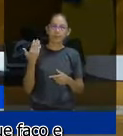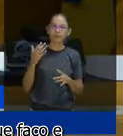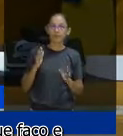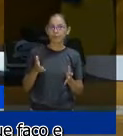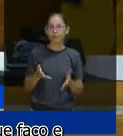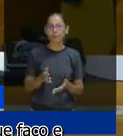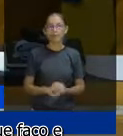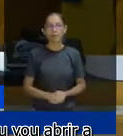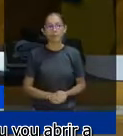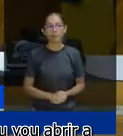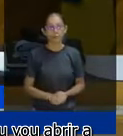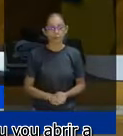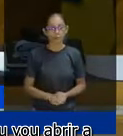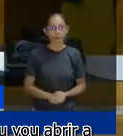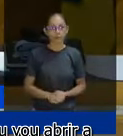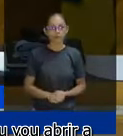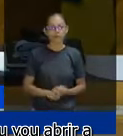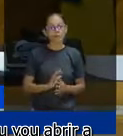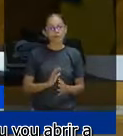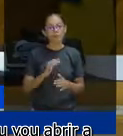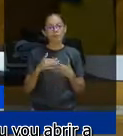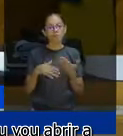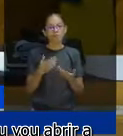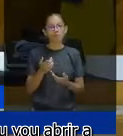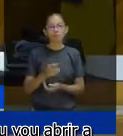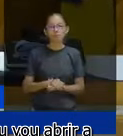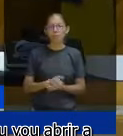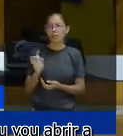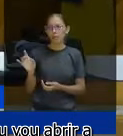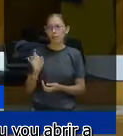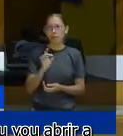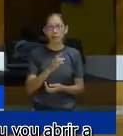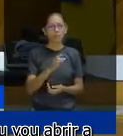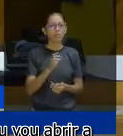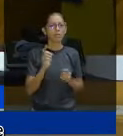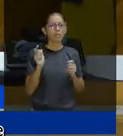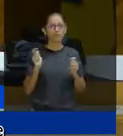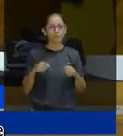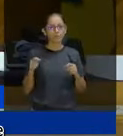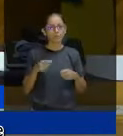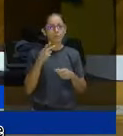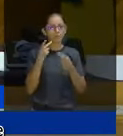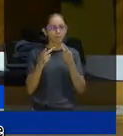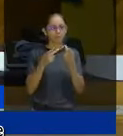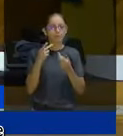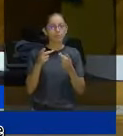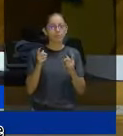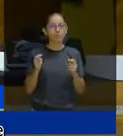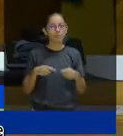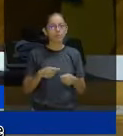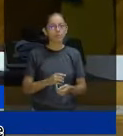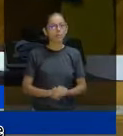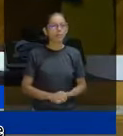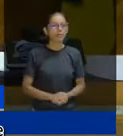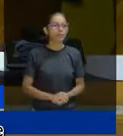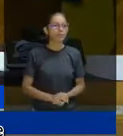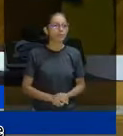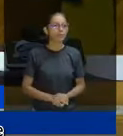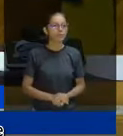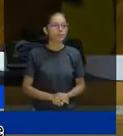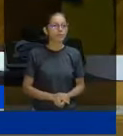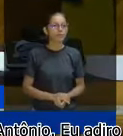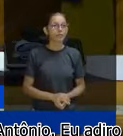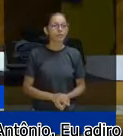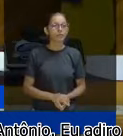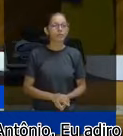colher, logicamente, a proposição de cada um, eu vou abrir a palavra a todos e fazemos, então, ao final, esse acolhimento ou não dessa